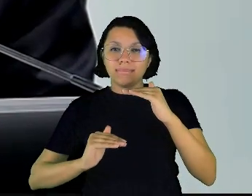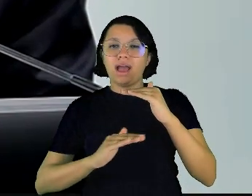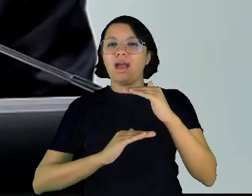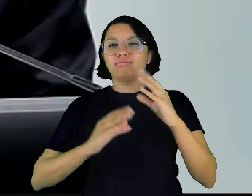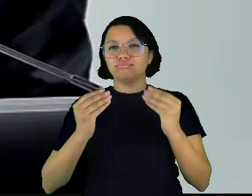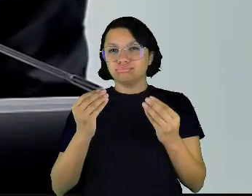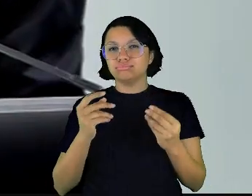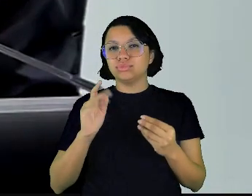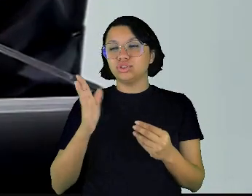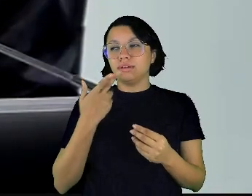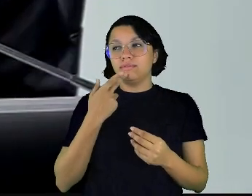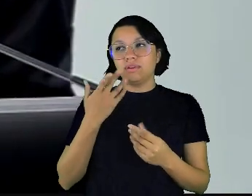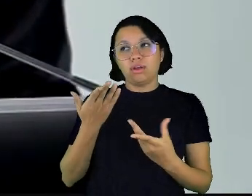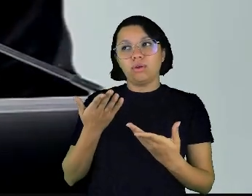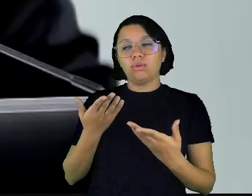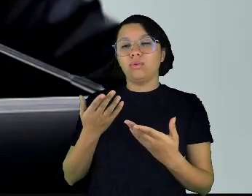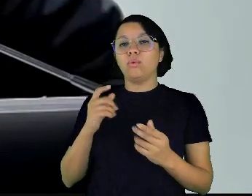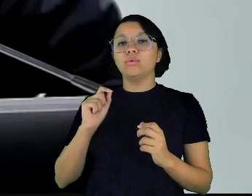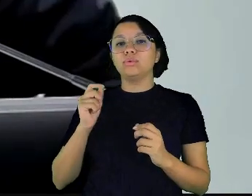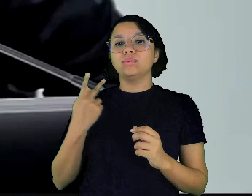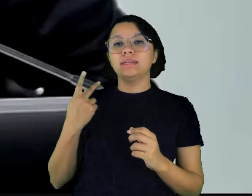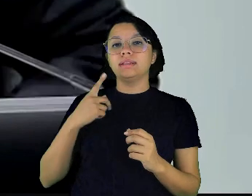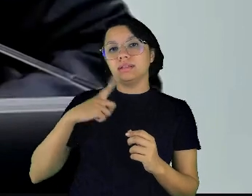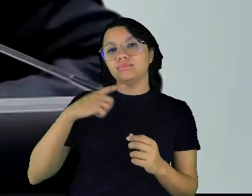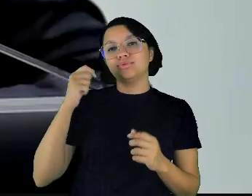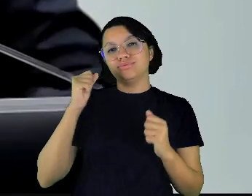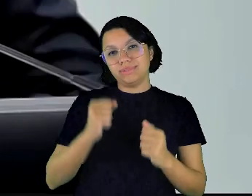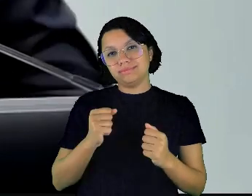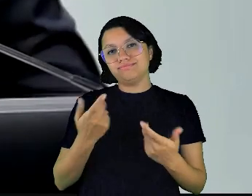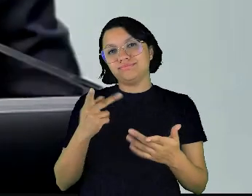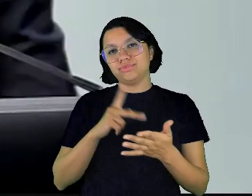já tinham me passado isso, do que nós temos efetivamente.